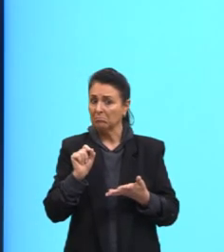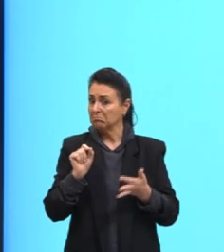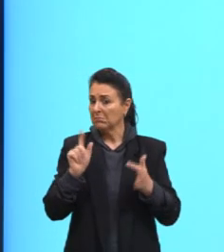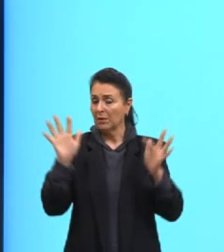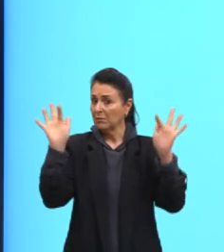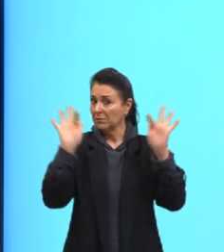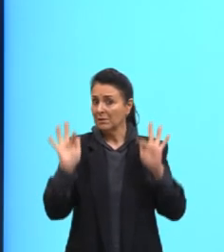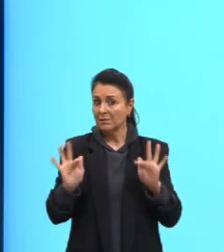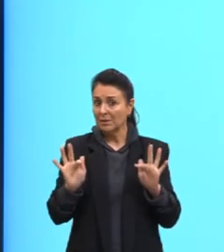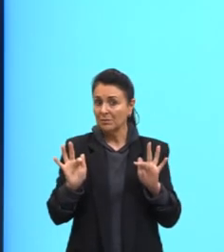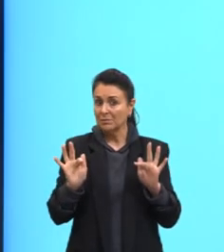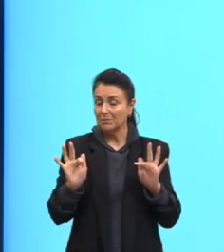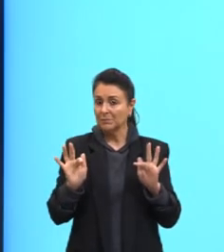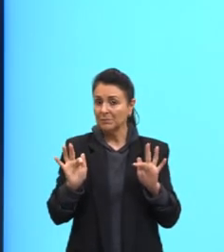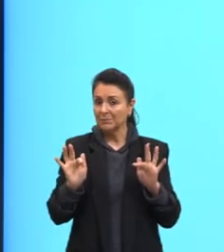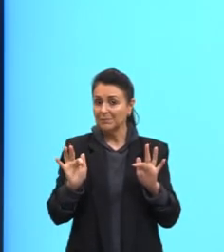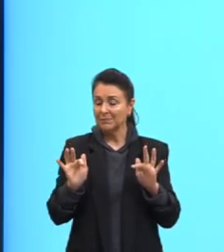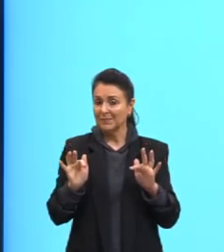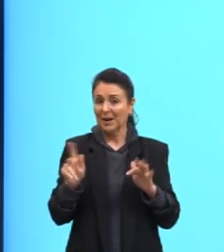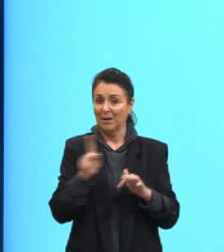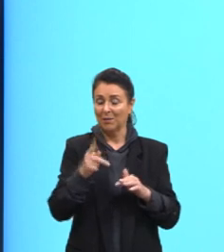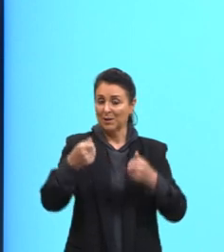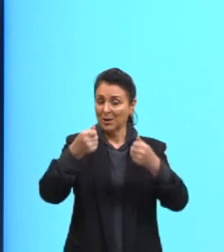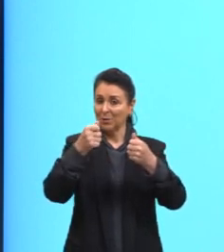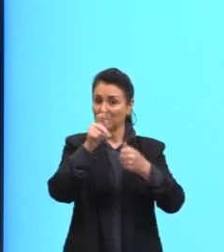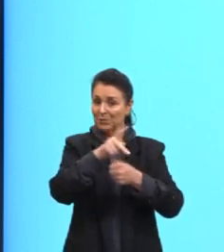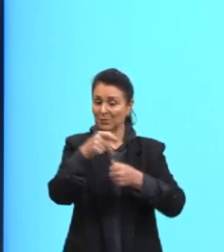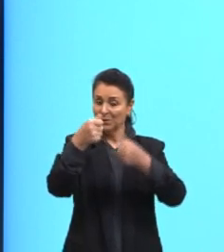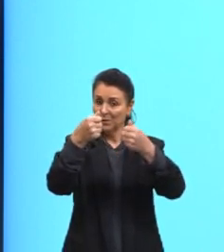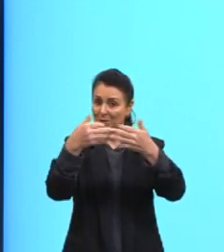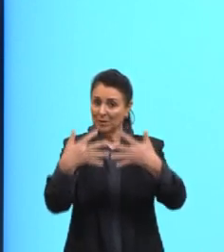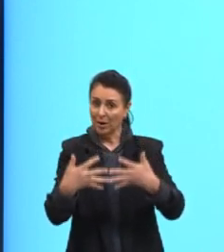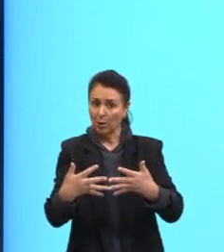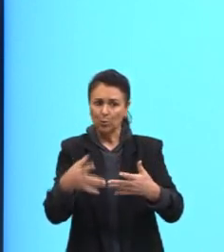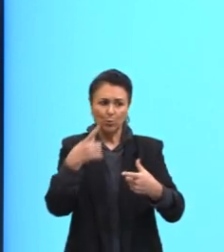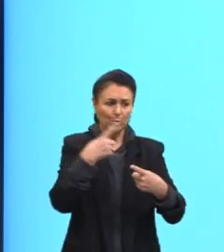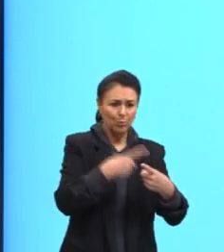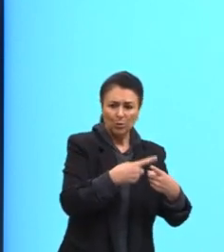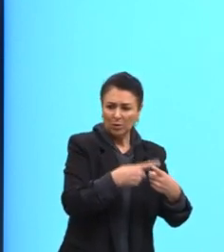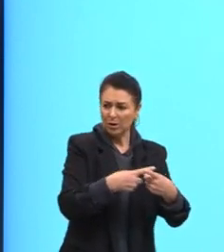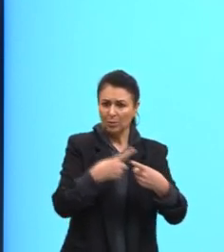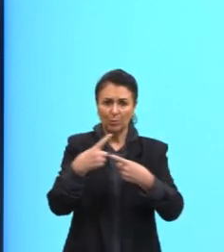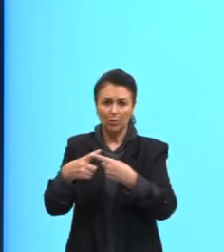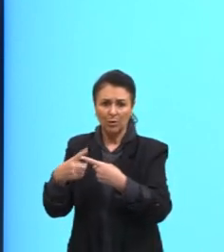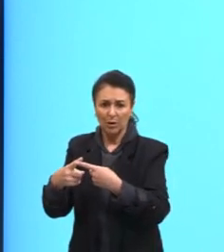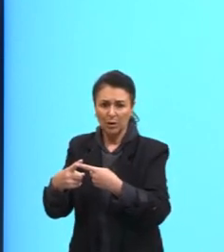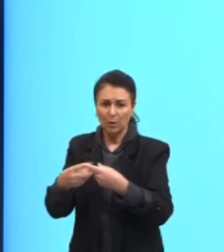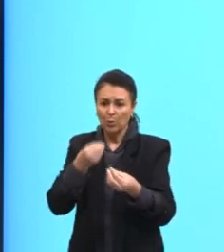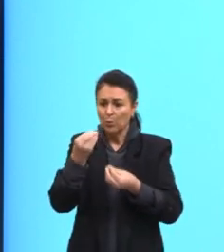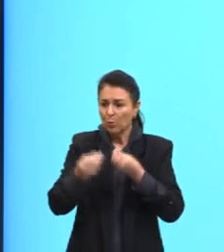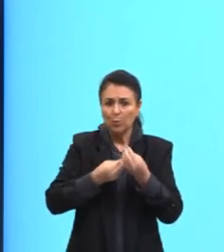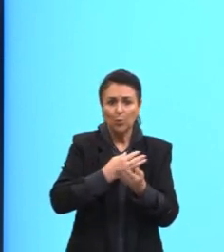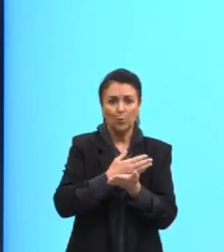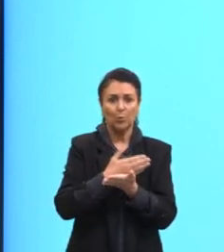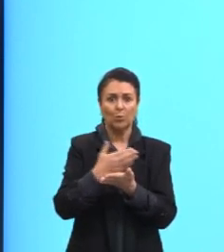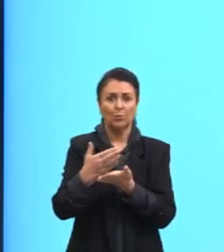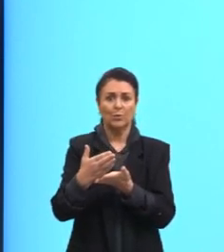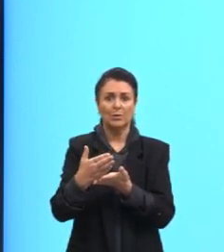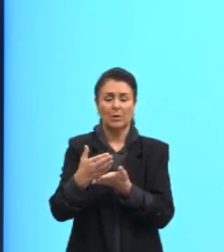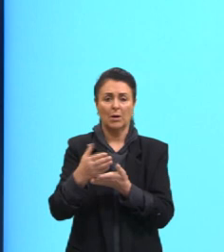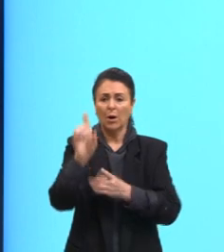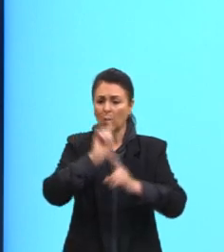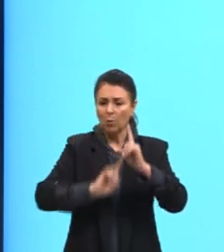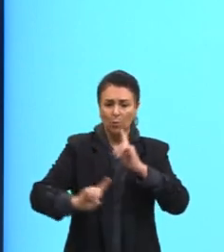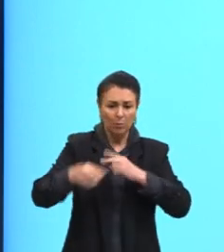se encaixa aquele que nós falamos antes essas causas tem que a causa primeira é preciso que